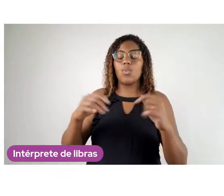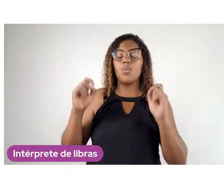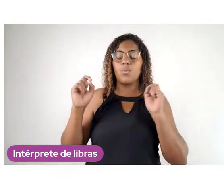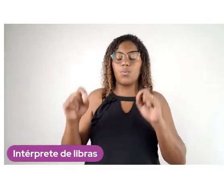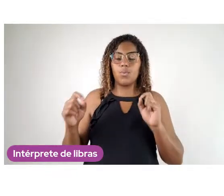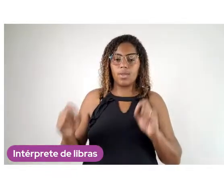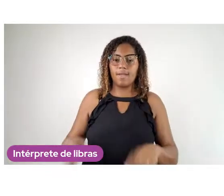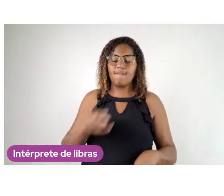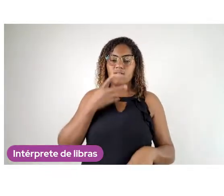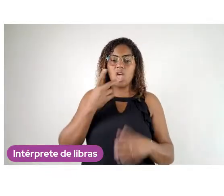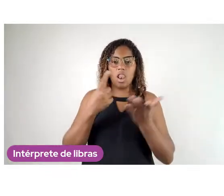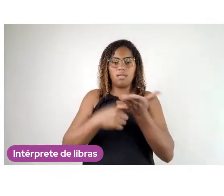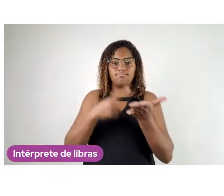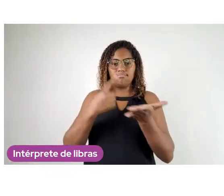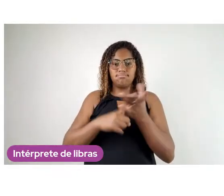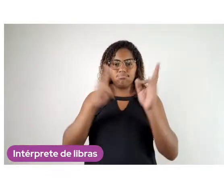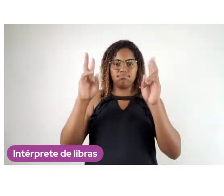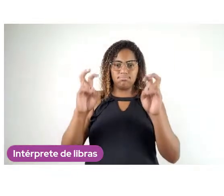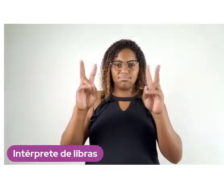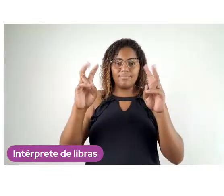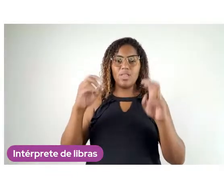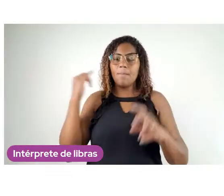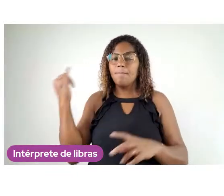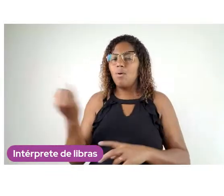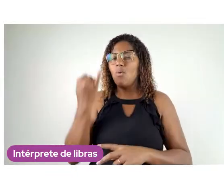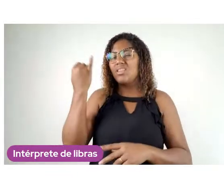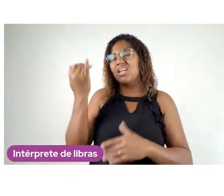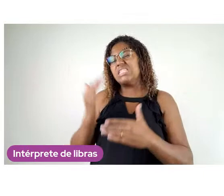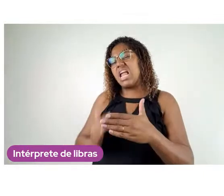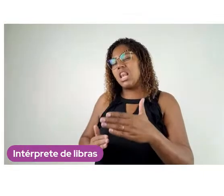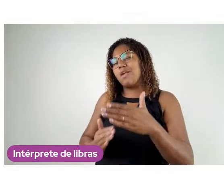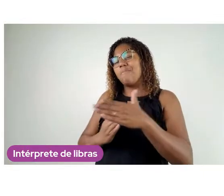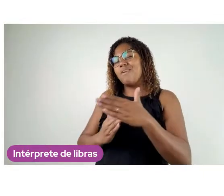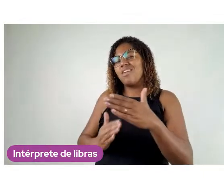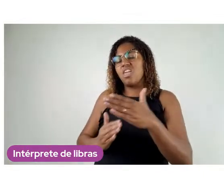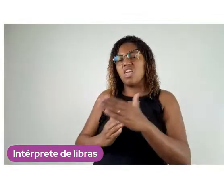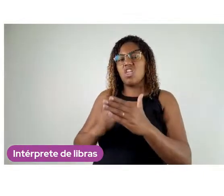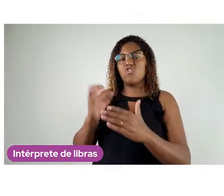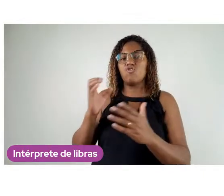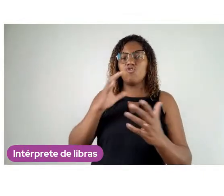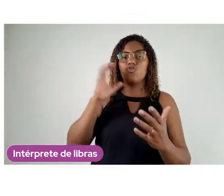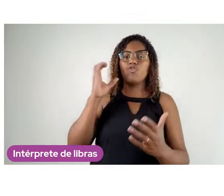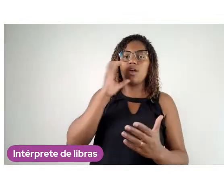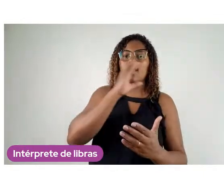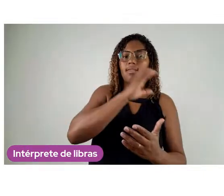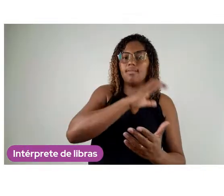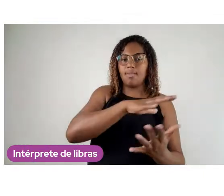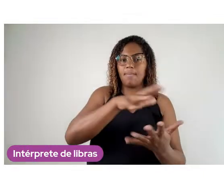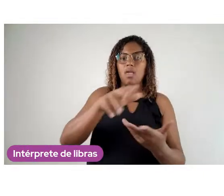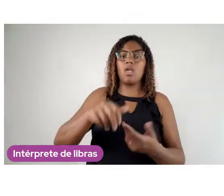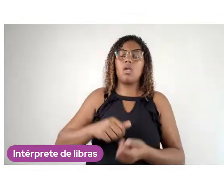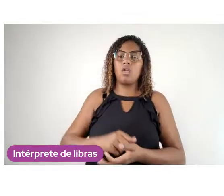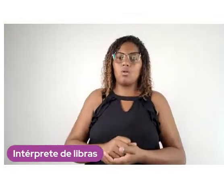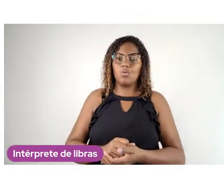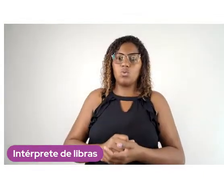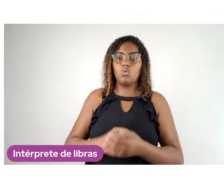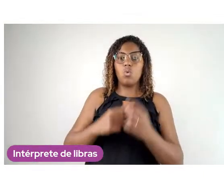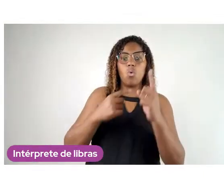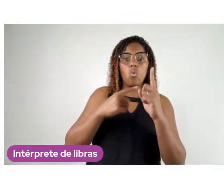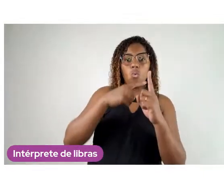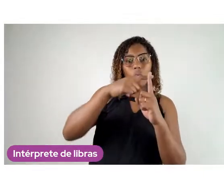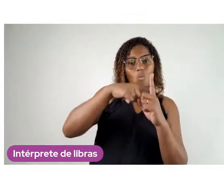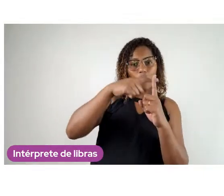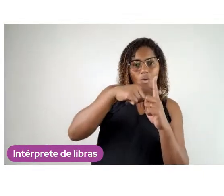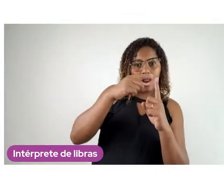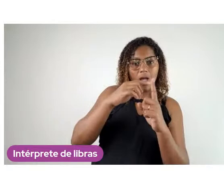fala sobre a importância de limitar o aquecimento ao máximo de um grau e meio acima da média